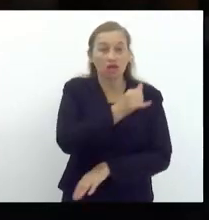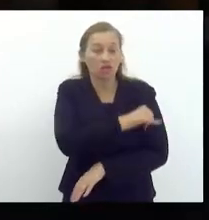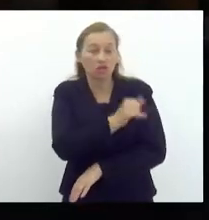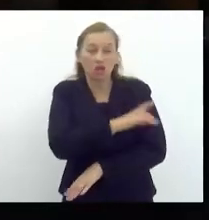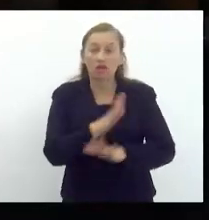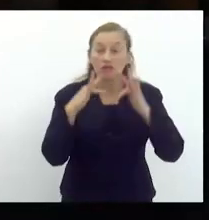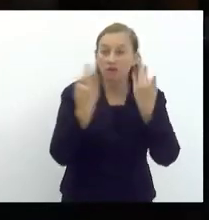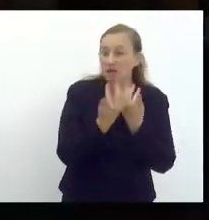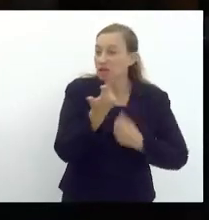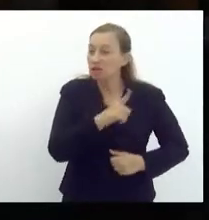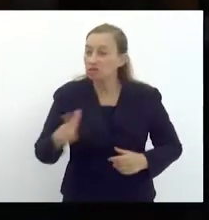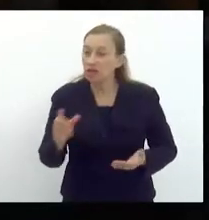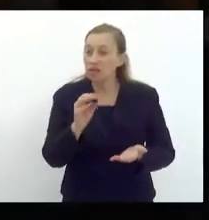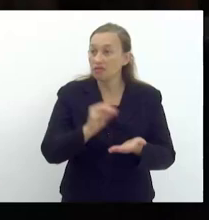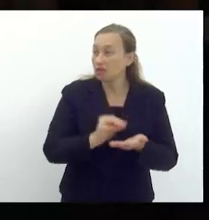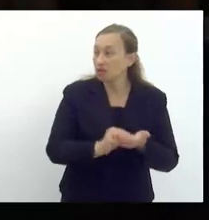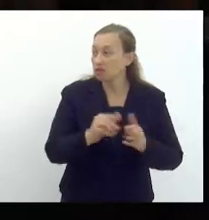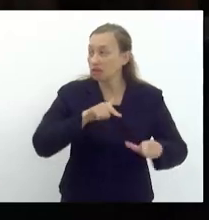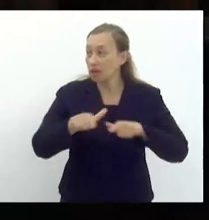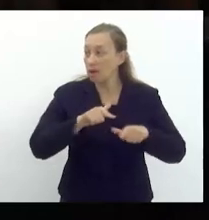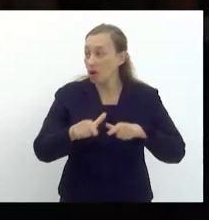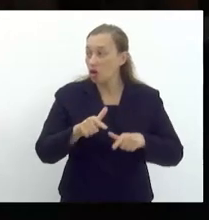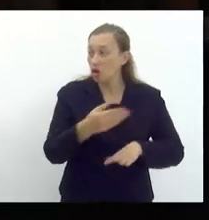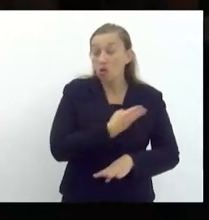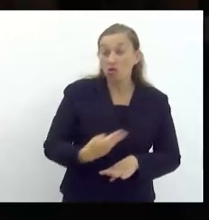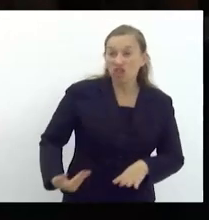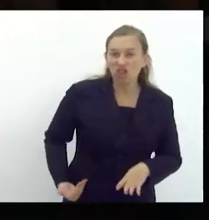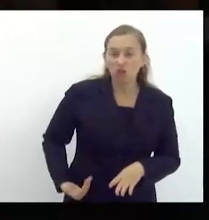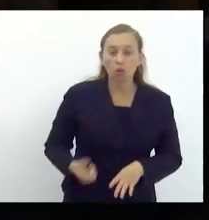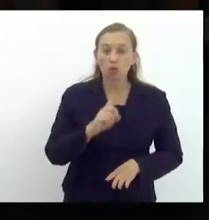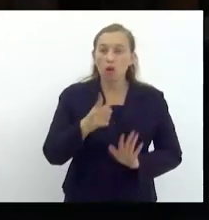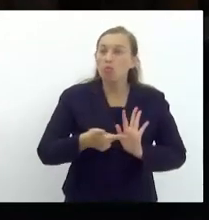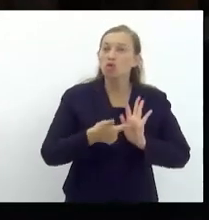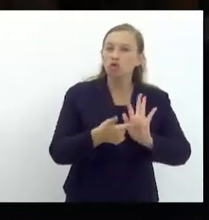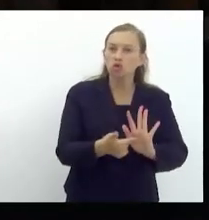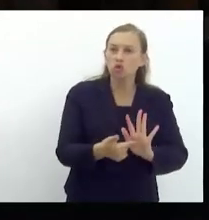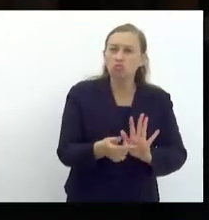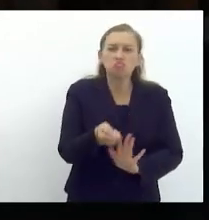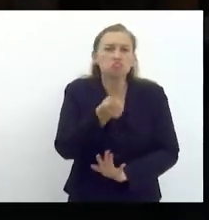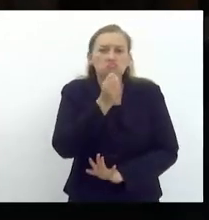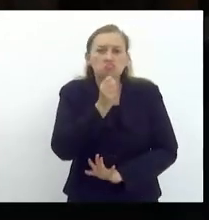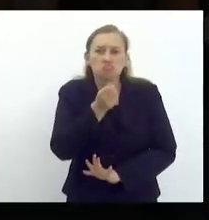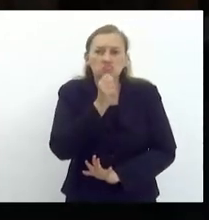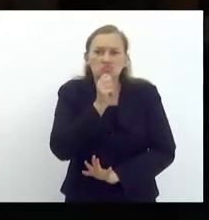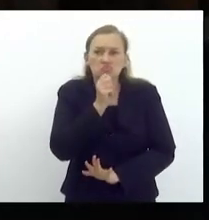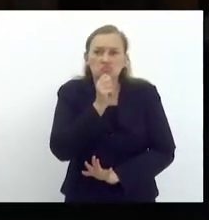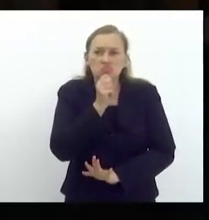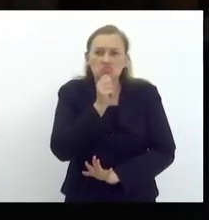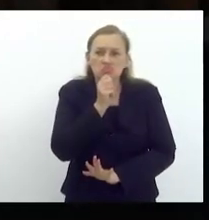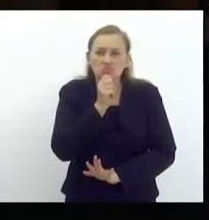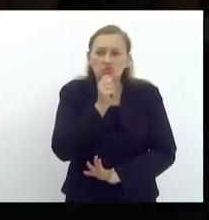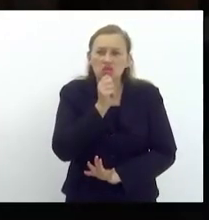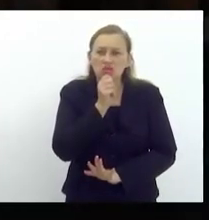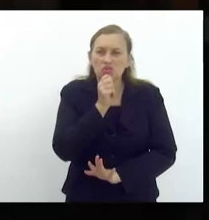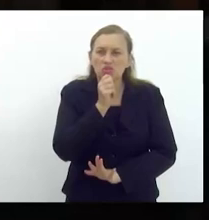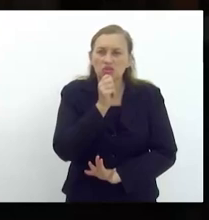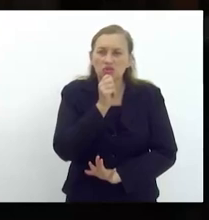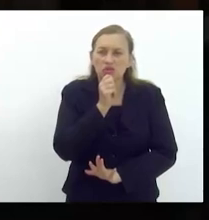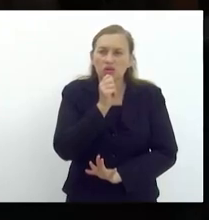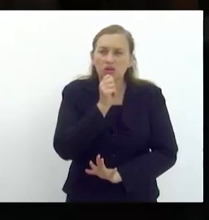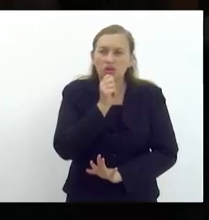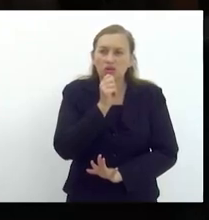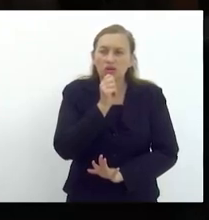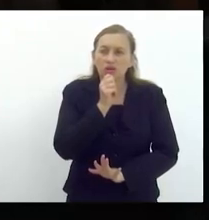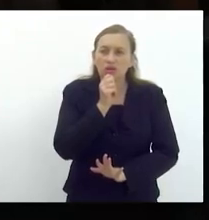famílias mais desempregadas o governador não demonstrou nenhum nenhuma forma relevante de